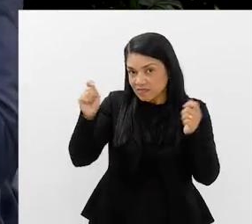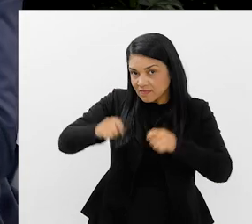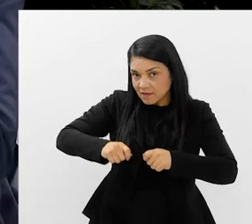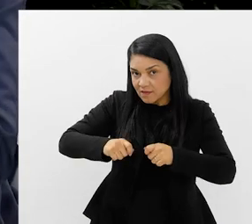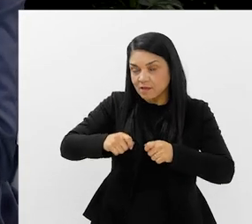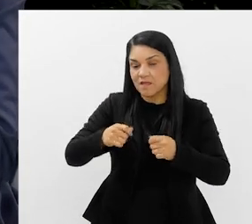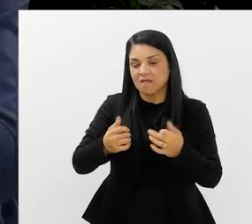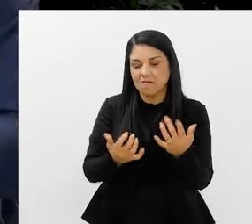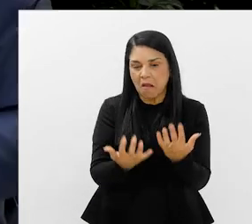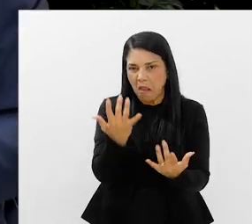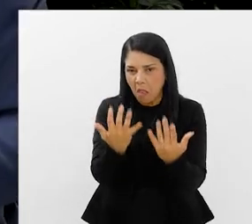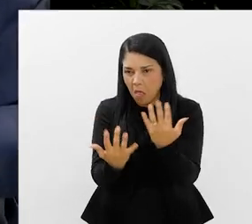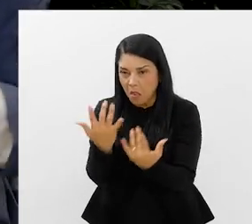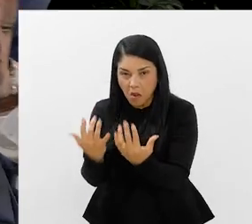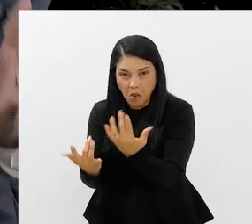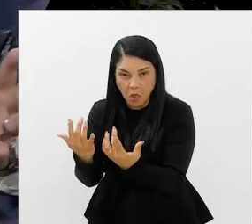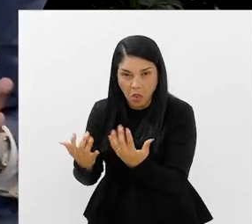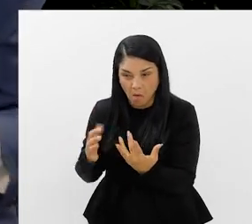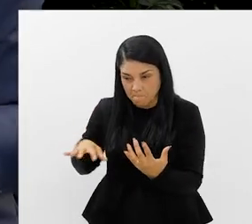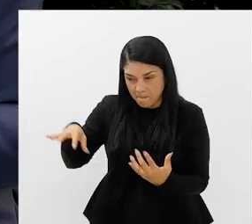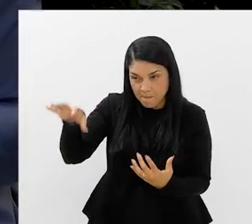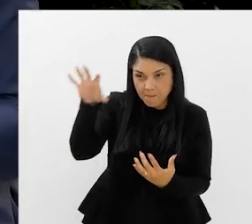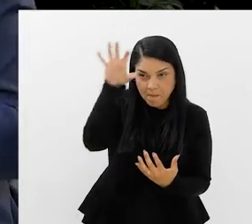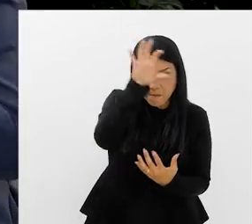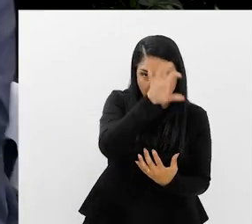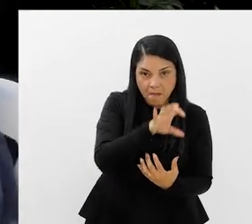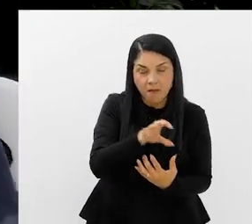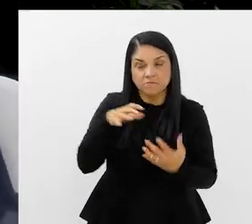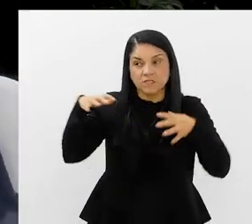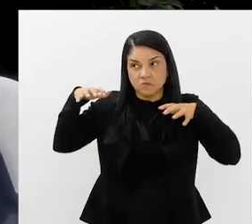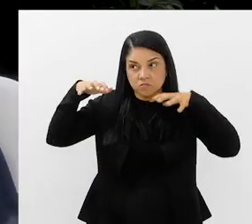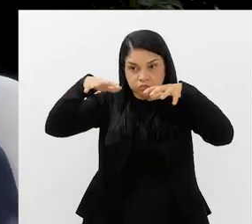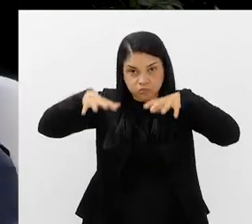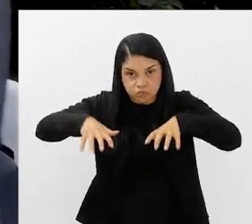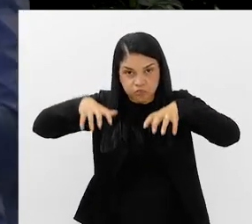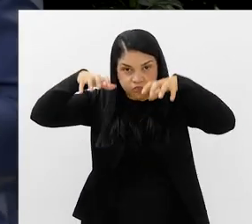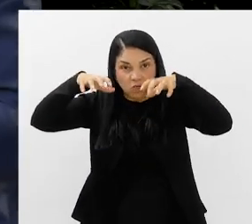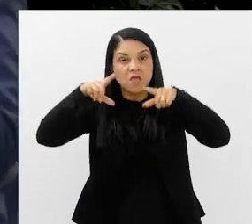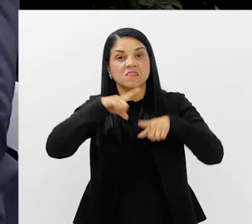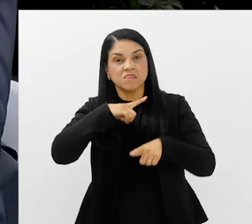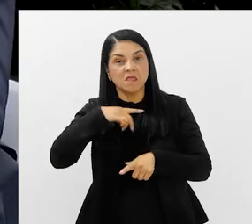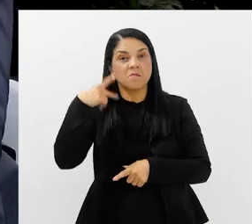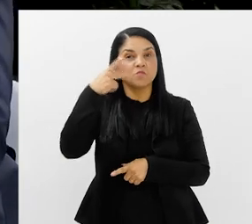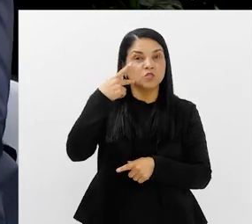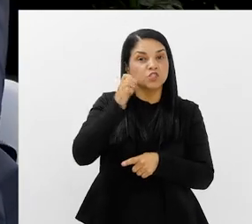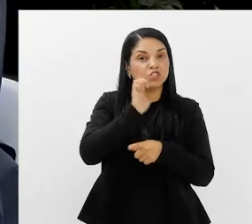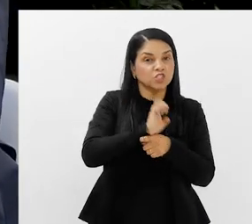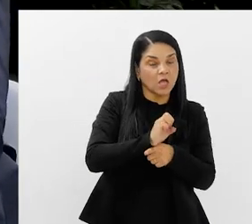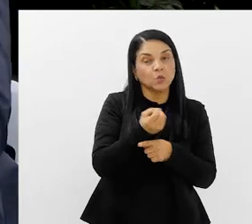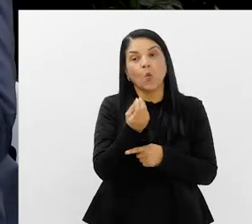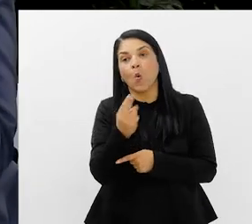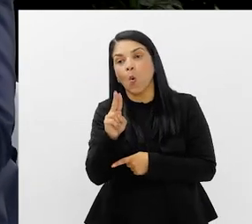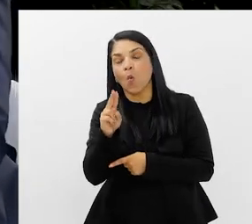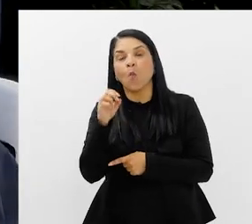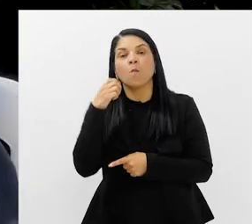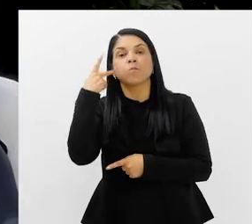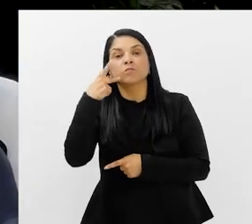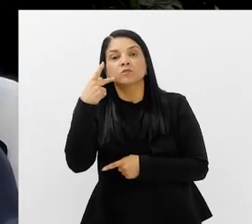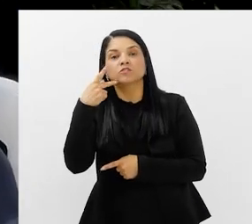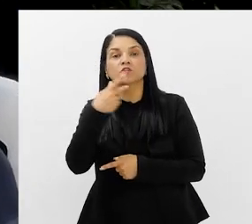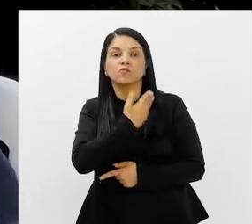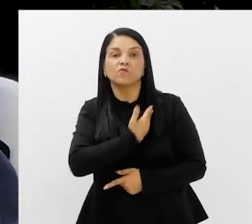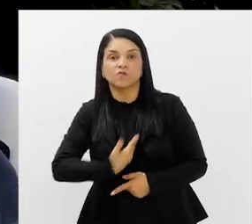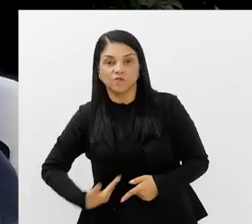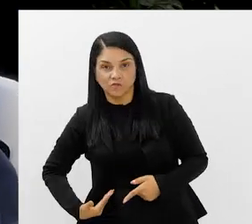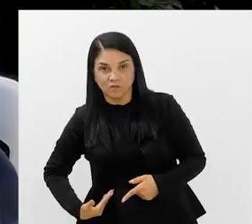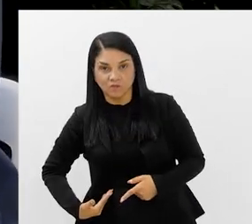o Brasil dispõe, em razão das queimadas, em razão das enchentes, possui uma política de Estado ou uma política